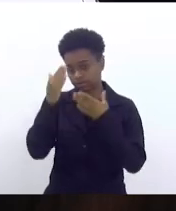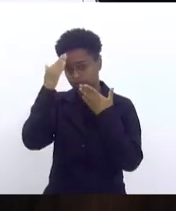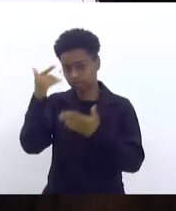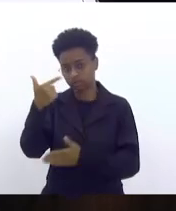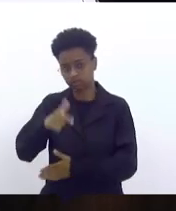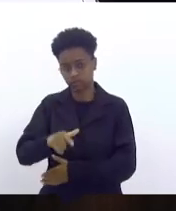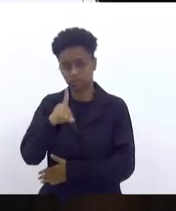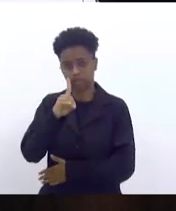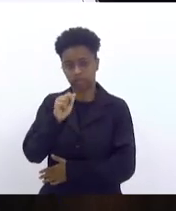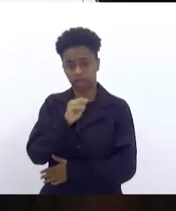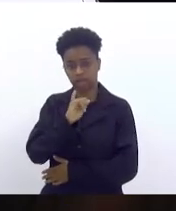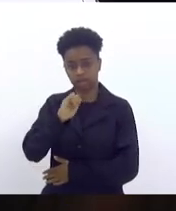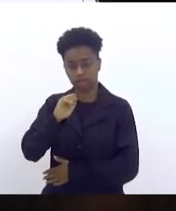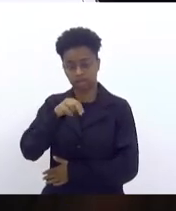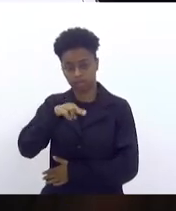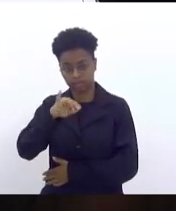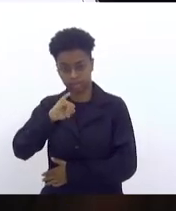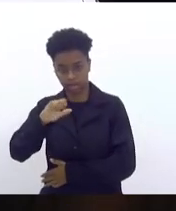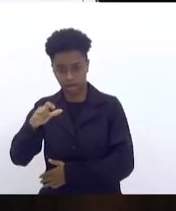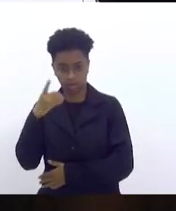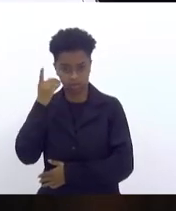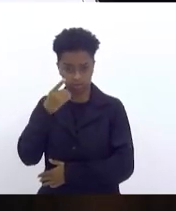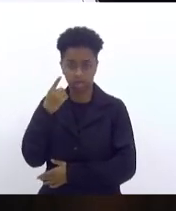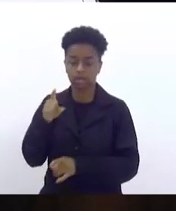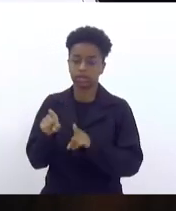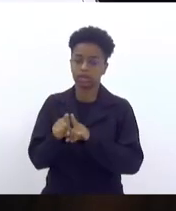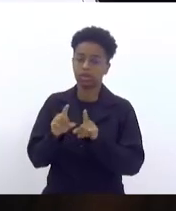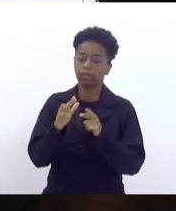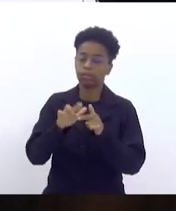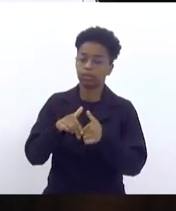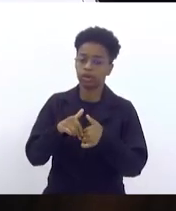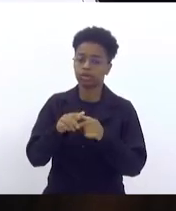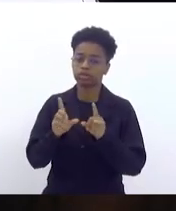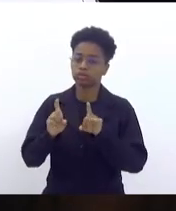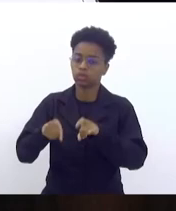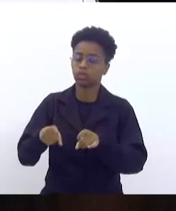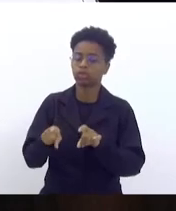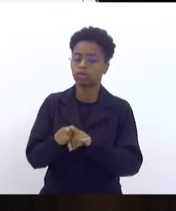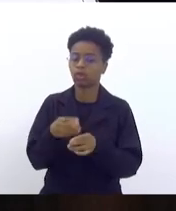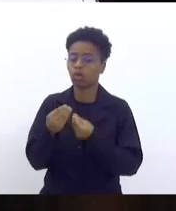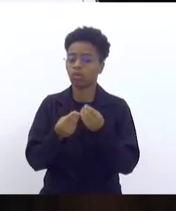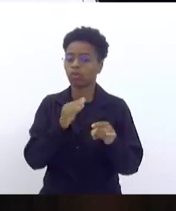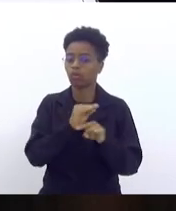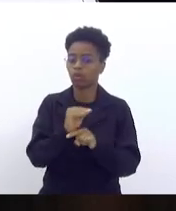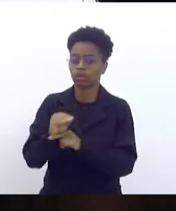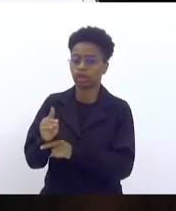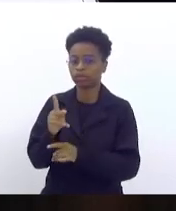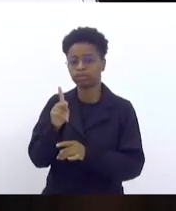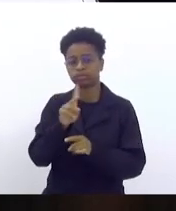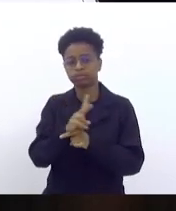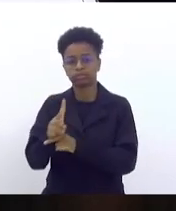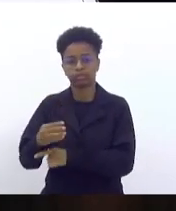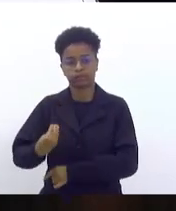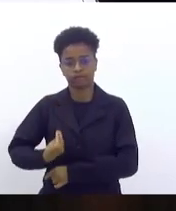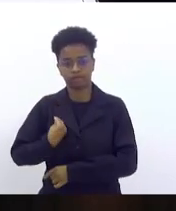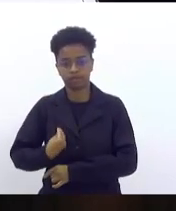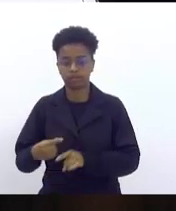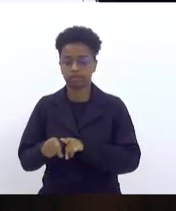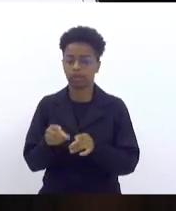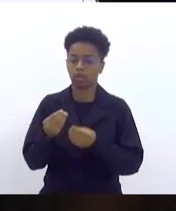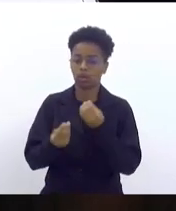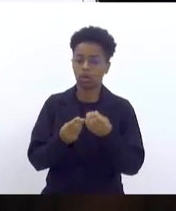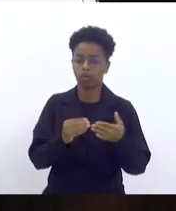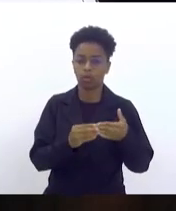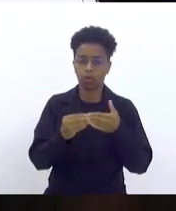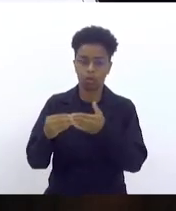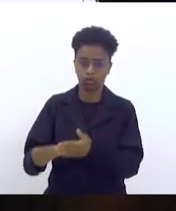seu mandato pela pessoa de vossa excelência pelo cuidado que tem como Parlamento pelo cuidado que tem com a proteção à Vida e pela maneira como conduz